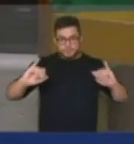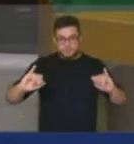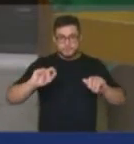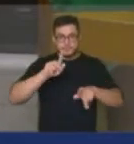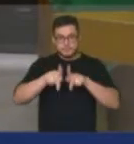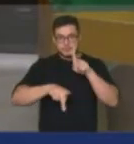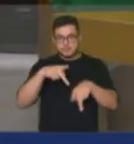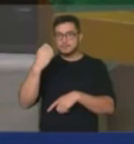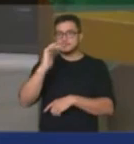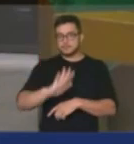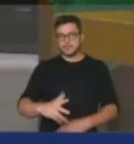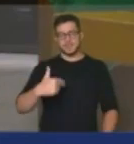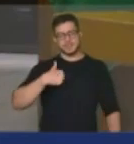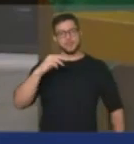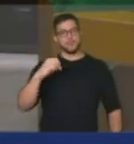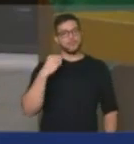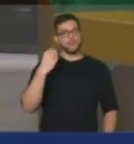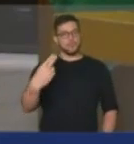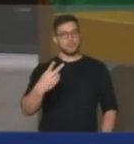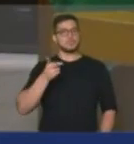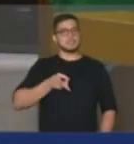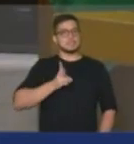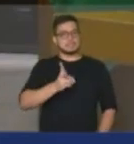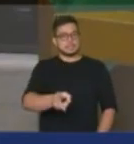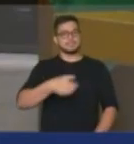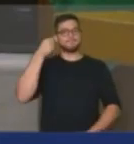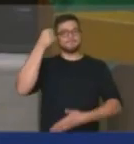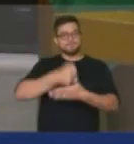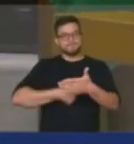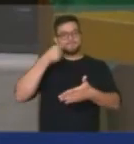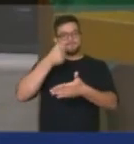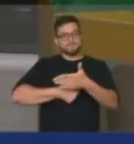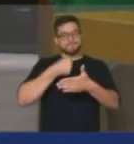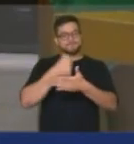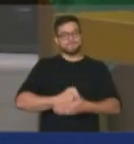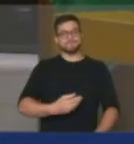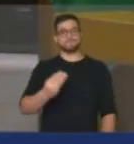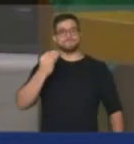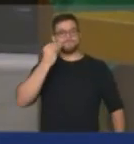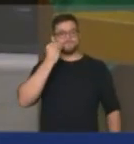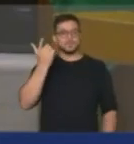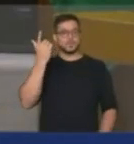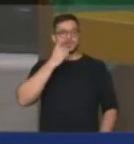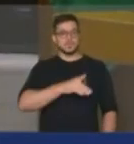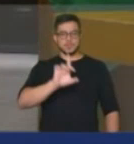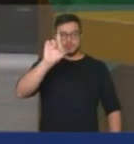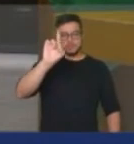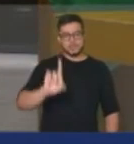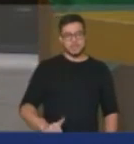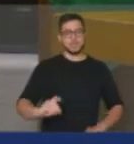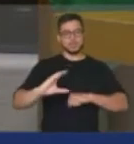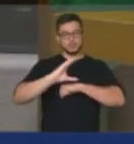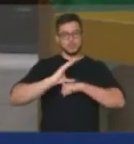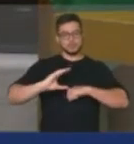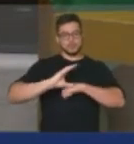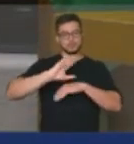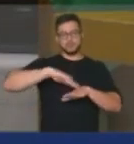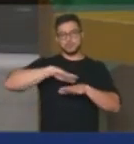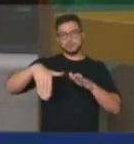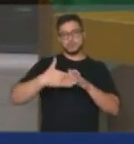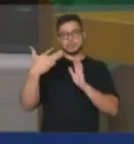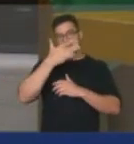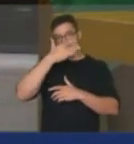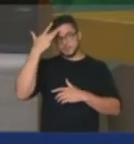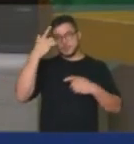lutarei incansavelmente para a garantia dos direitos constitucionais de todas as pessoas que mais precisam da atenção do